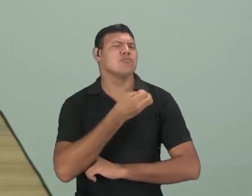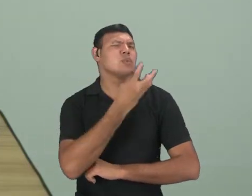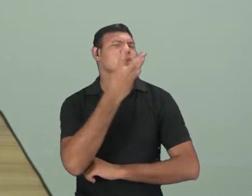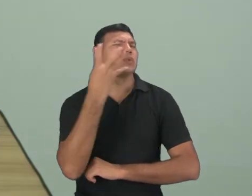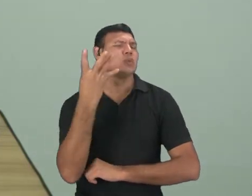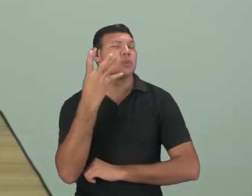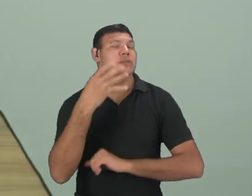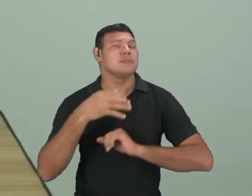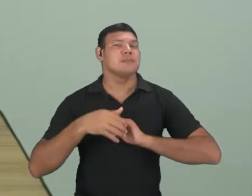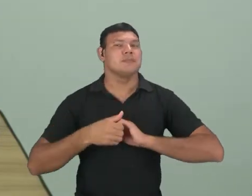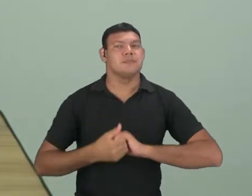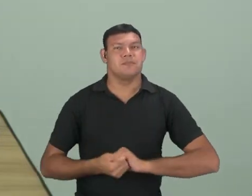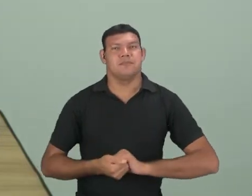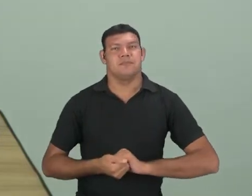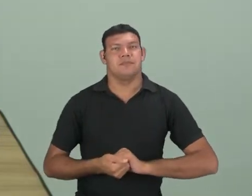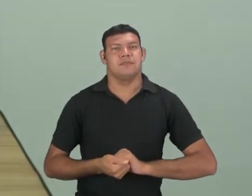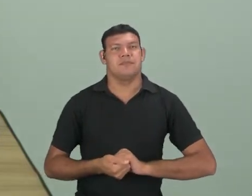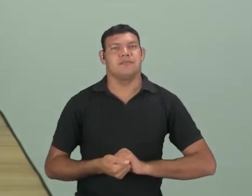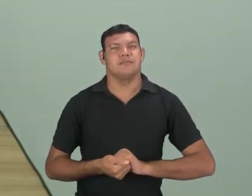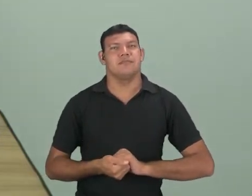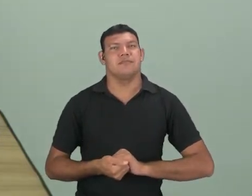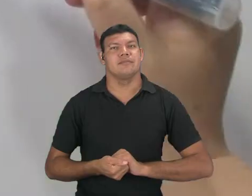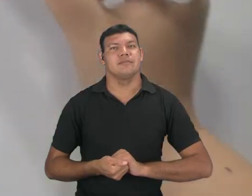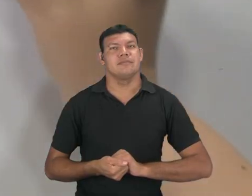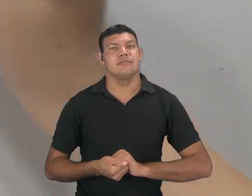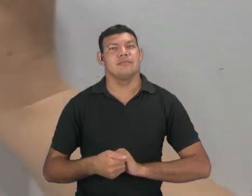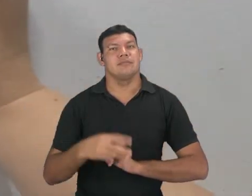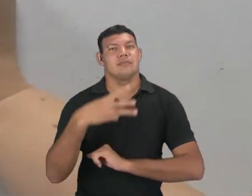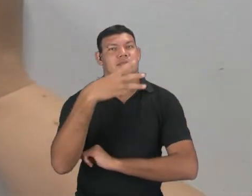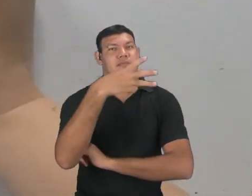quarta-feira, foi quantos?